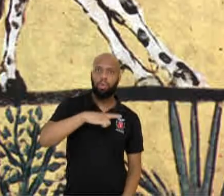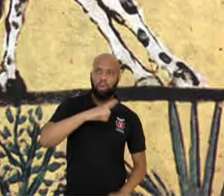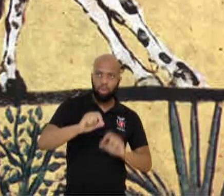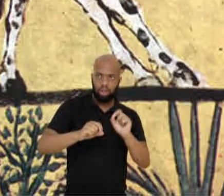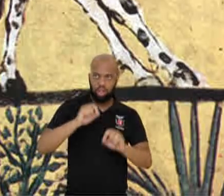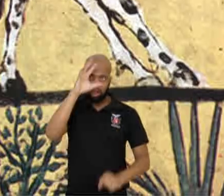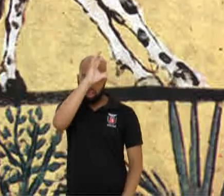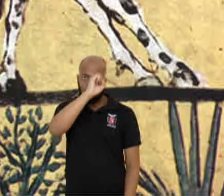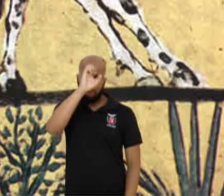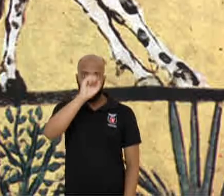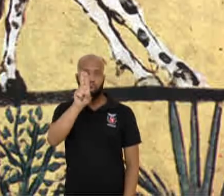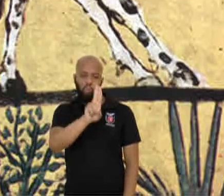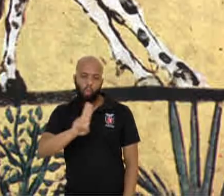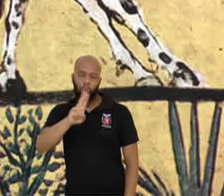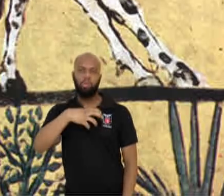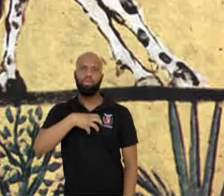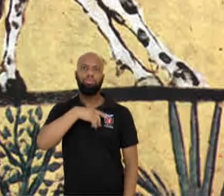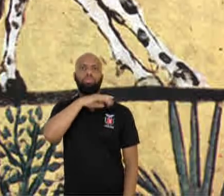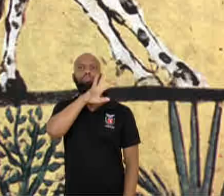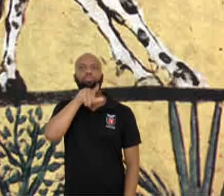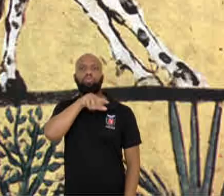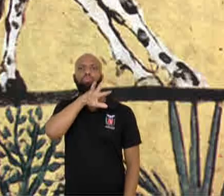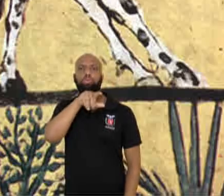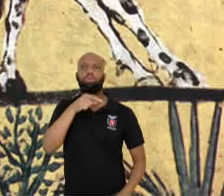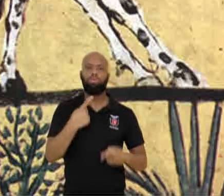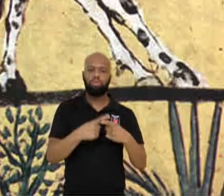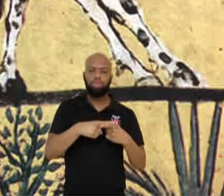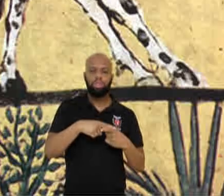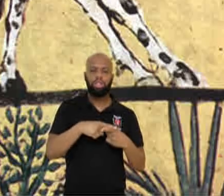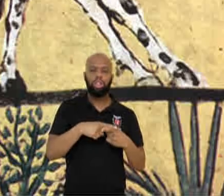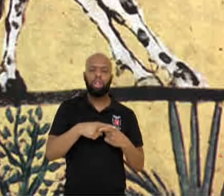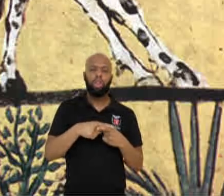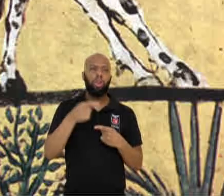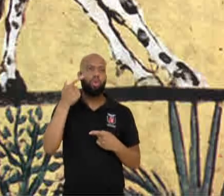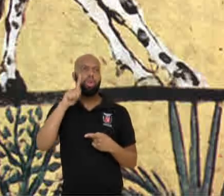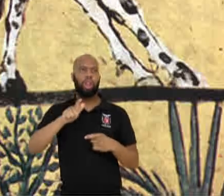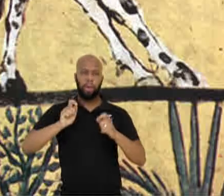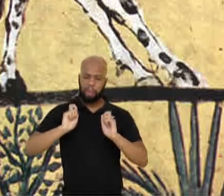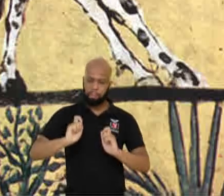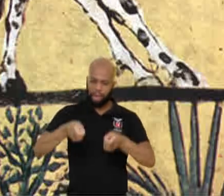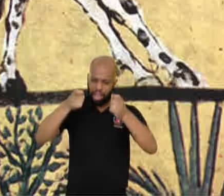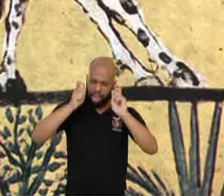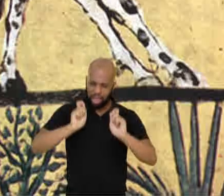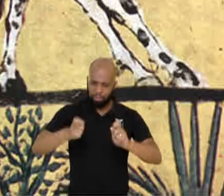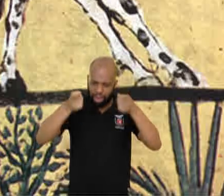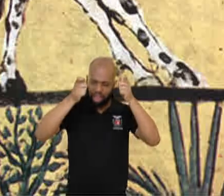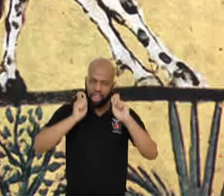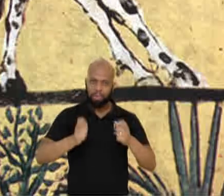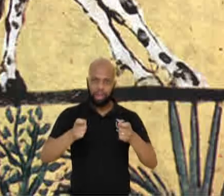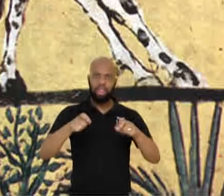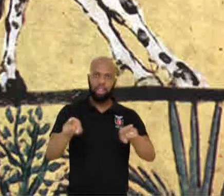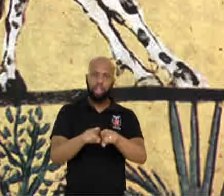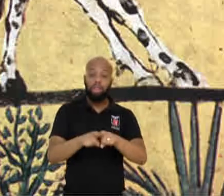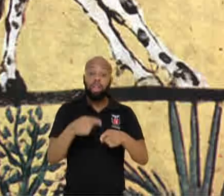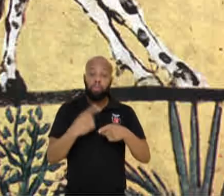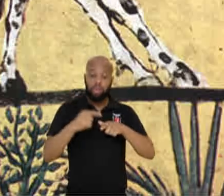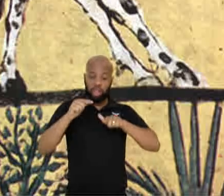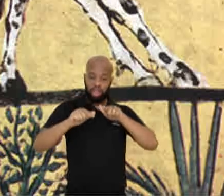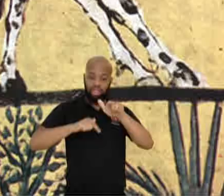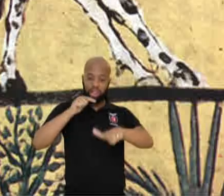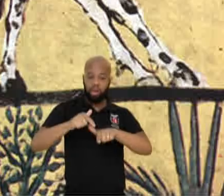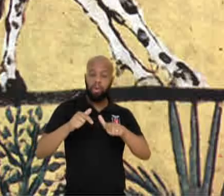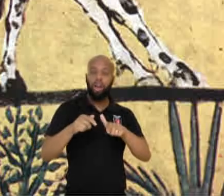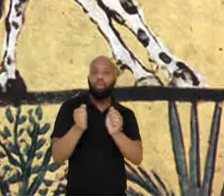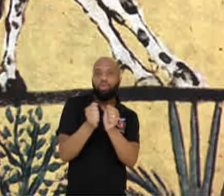a utilizar a força animal. Eles domesticaram os animais e conseguiram utilizar, então, além da força do corpo deles, dividir ali a tarefa